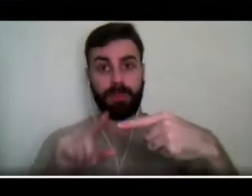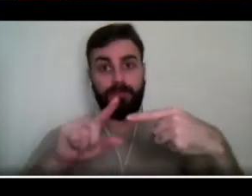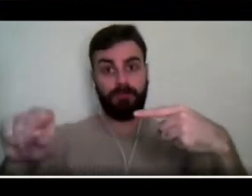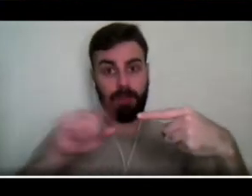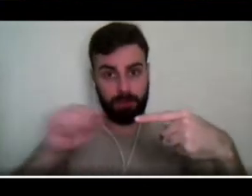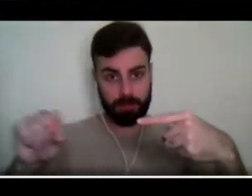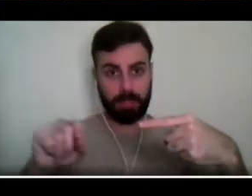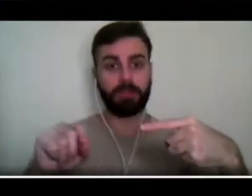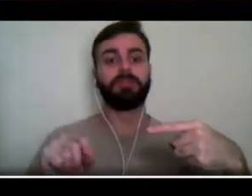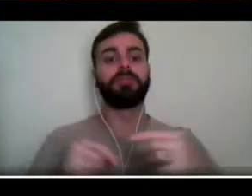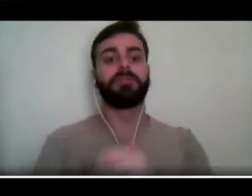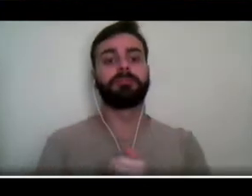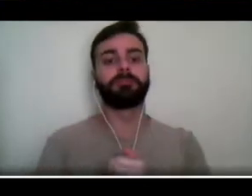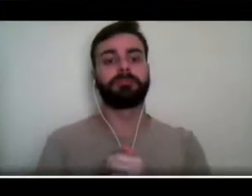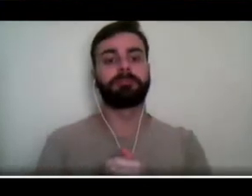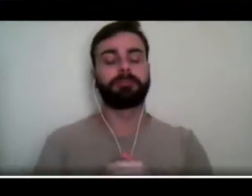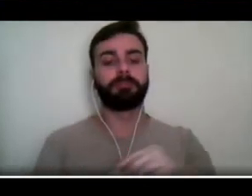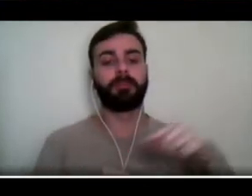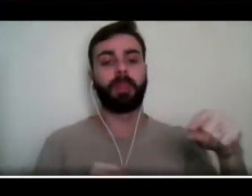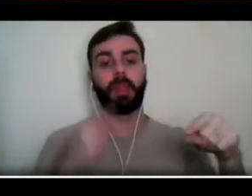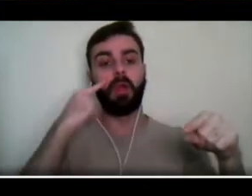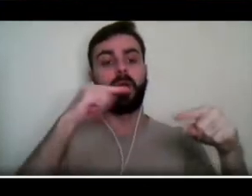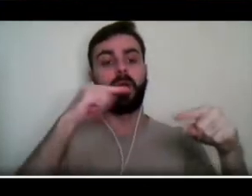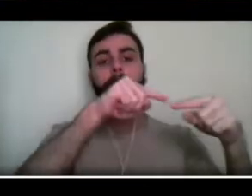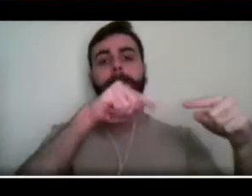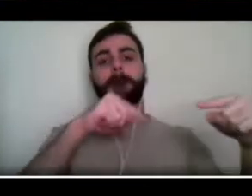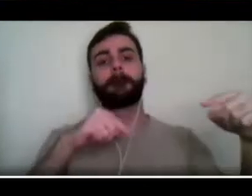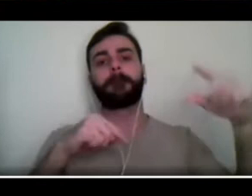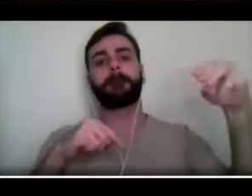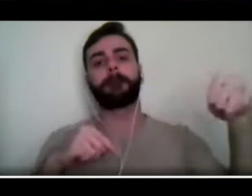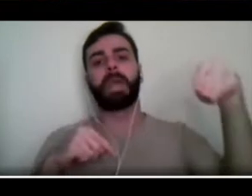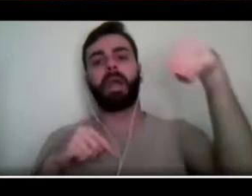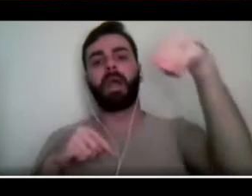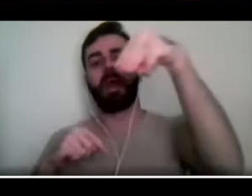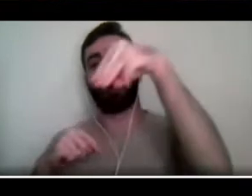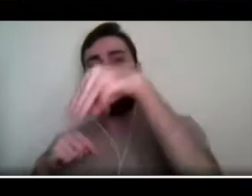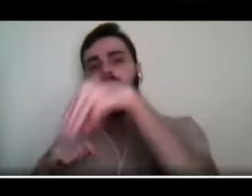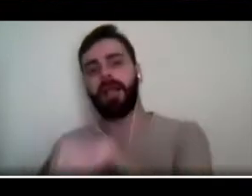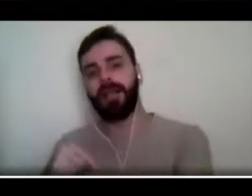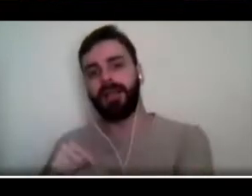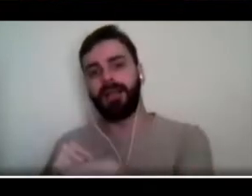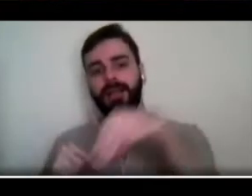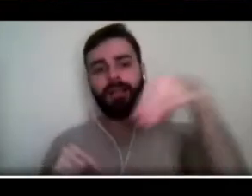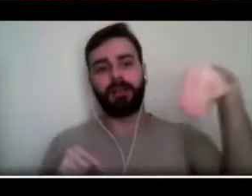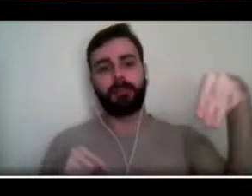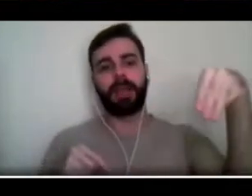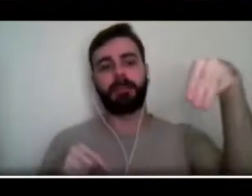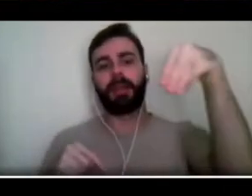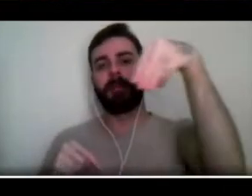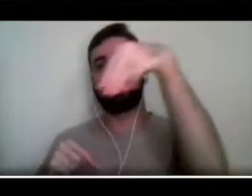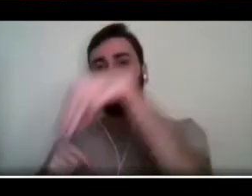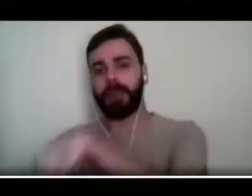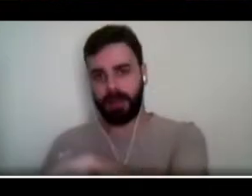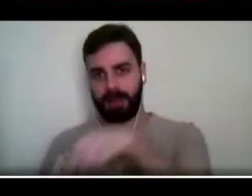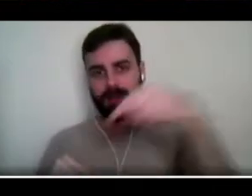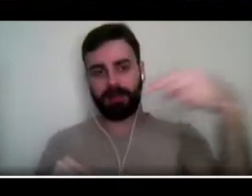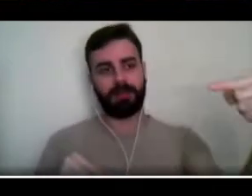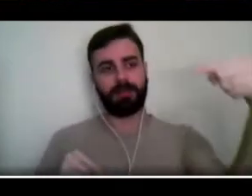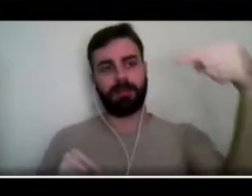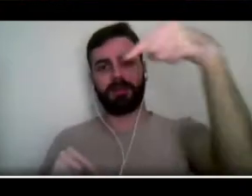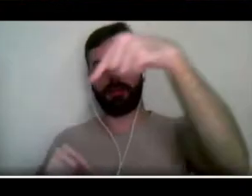deslocamento vertical. É isso que esse grilo vai fazer. E ele vai chegar no solo aqui.